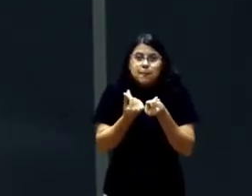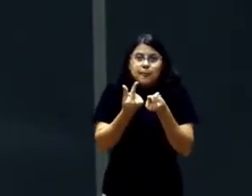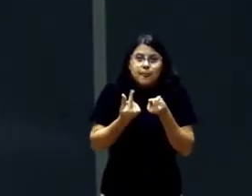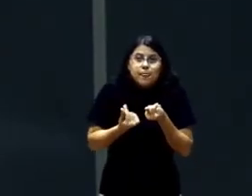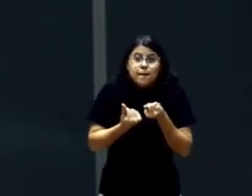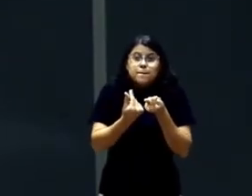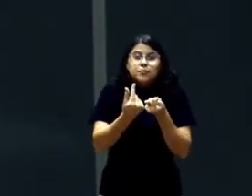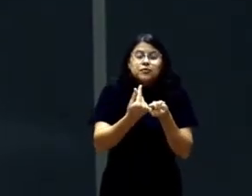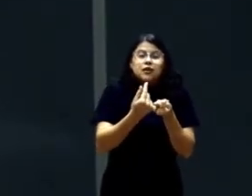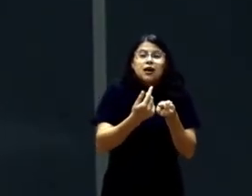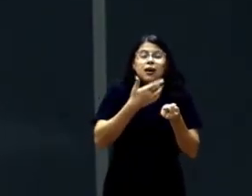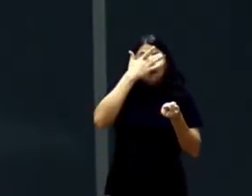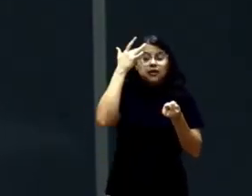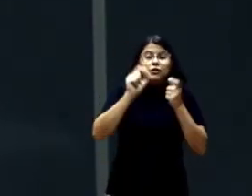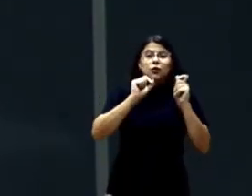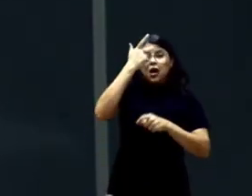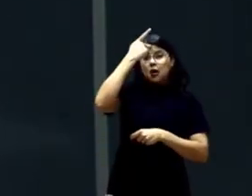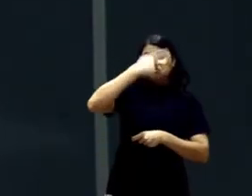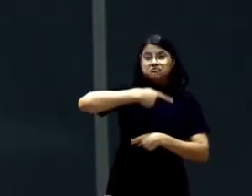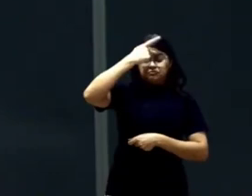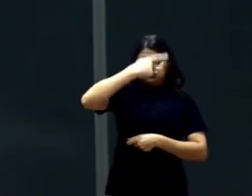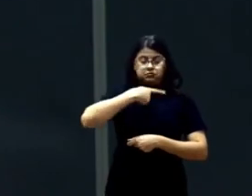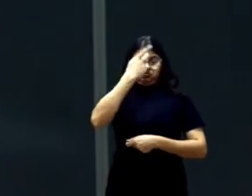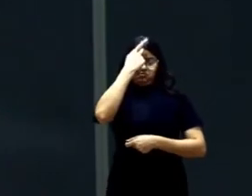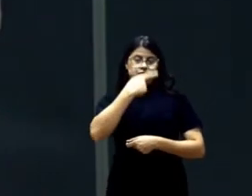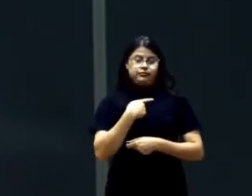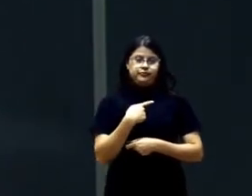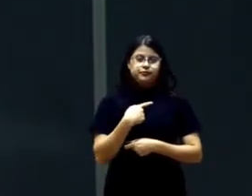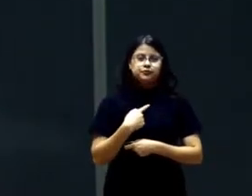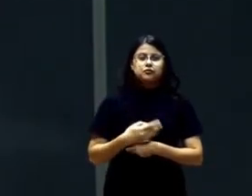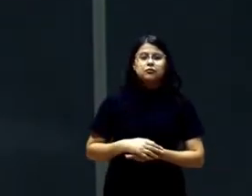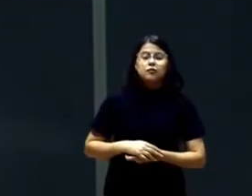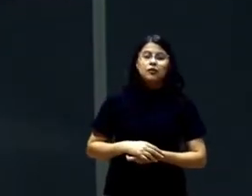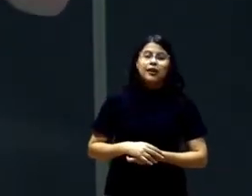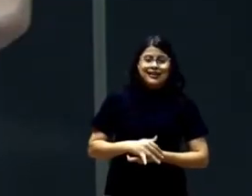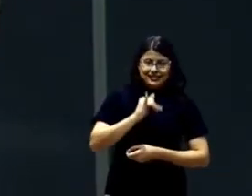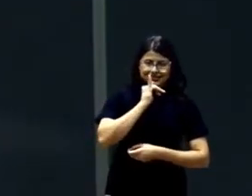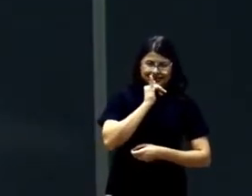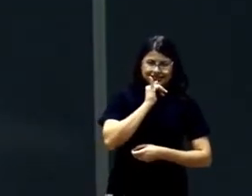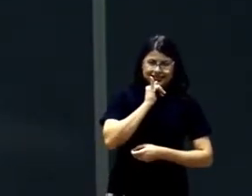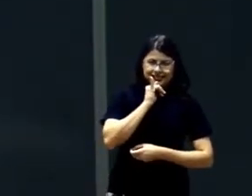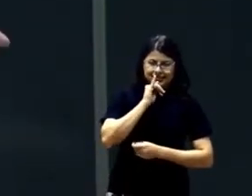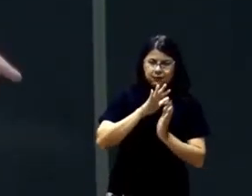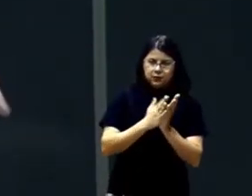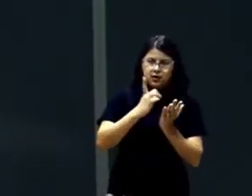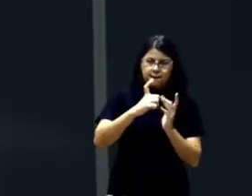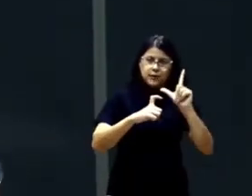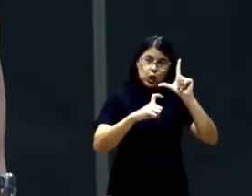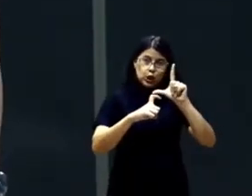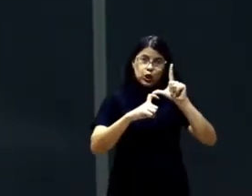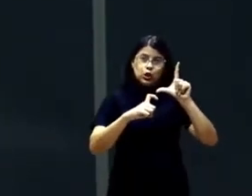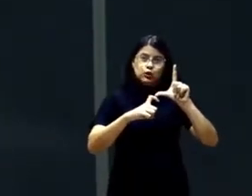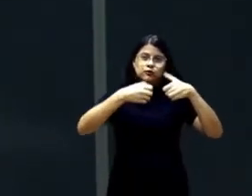repartir da colheita com os necessitados. Ainda mais quando se tinha uma colheita